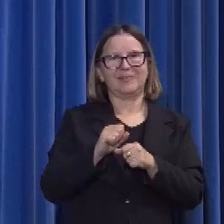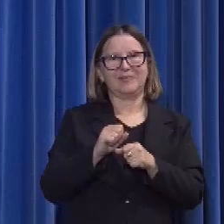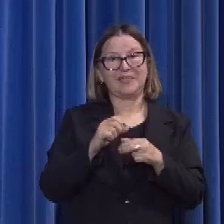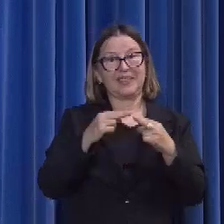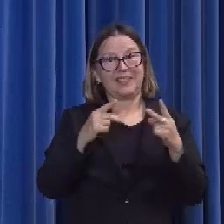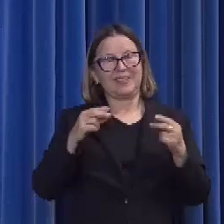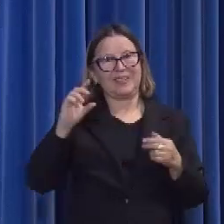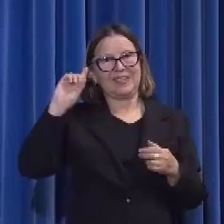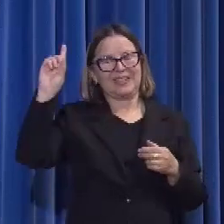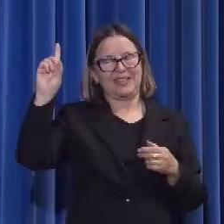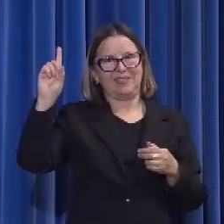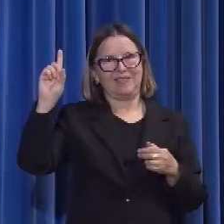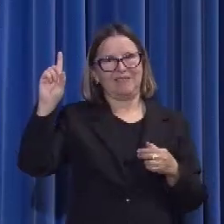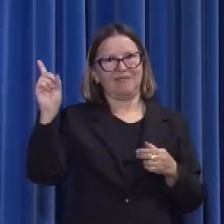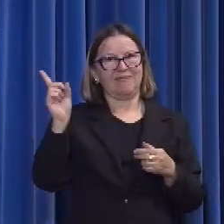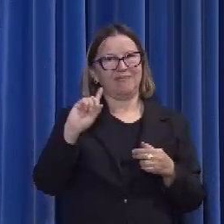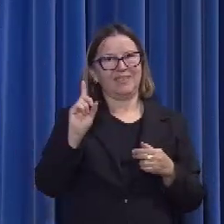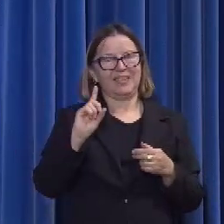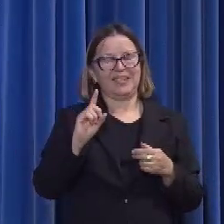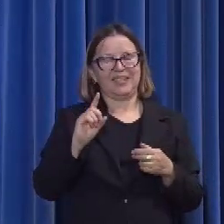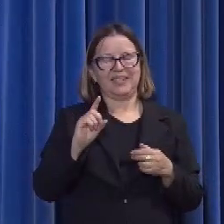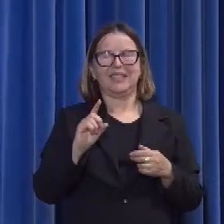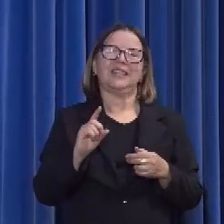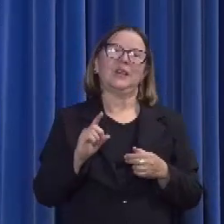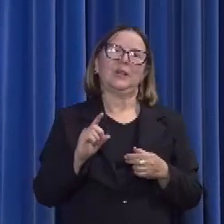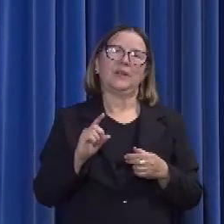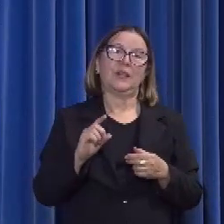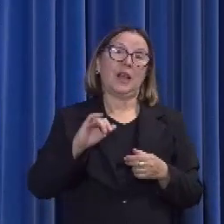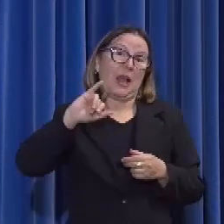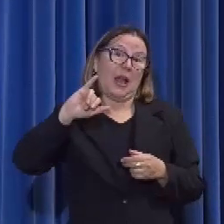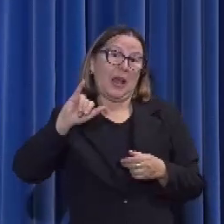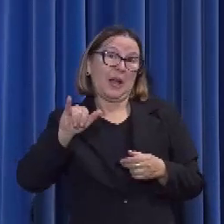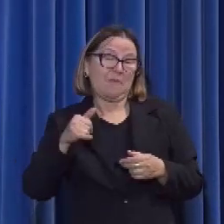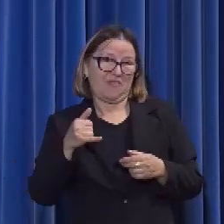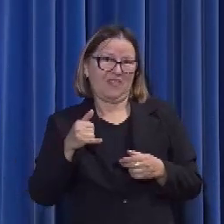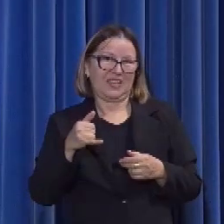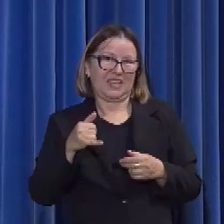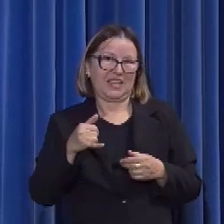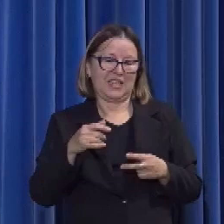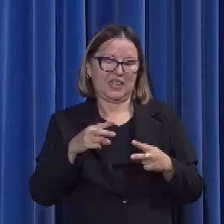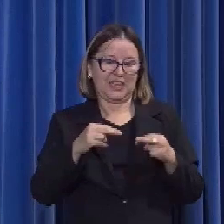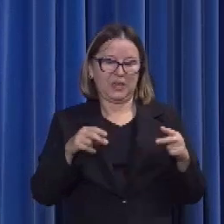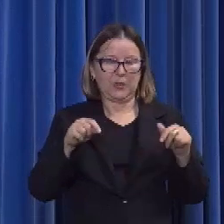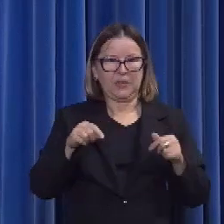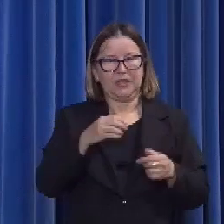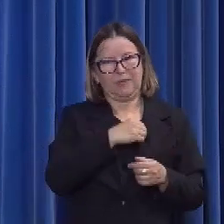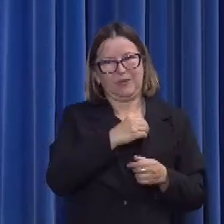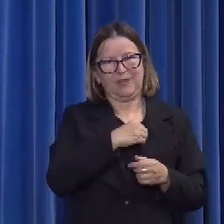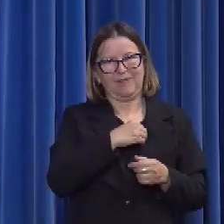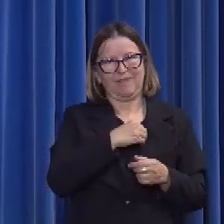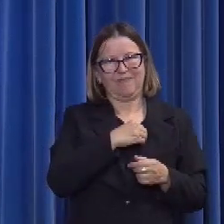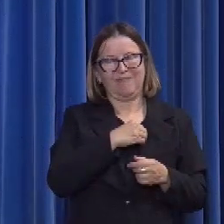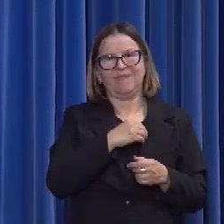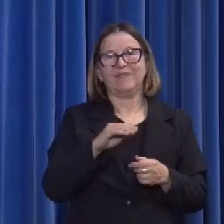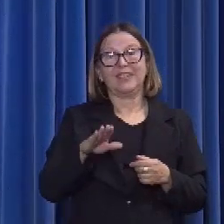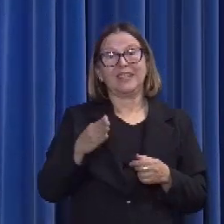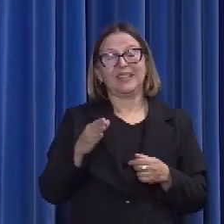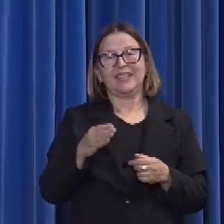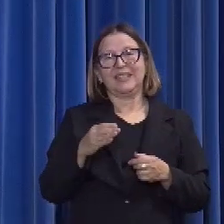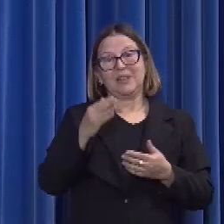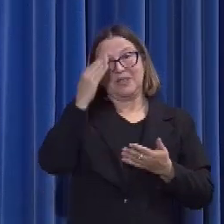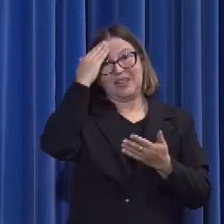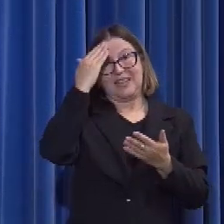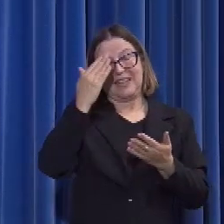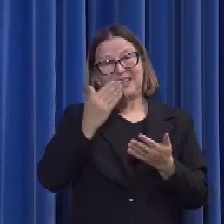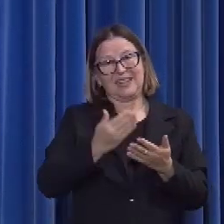dos prazeres transitórios do pecado. Porquanto considerou o opróbrio de Cristo por maiores riquezas do que